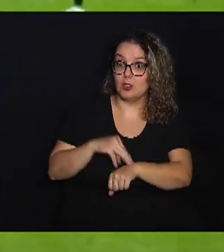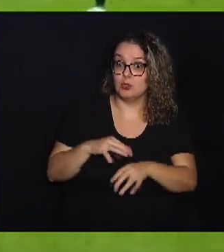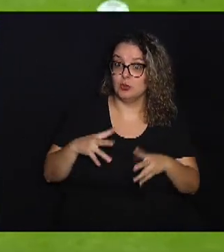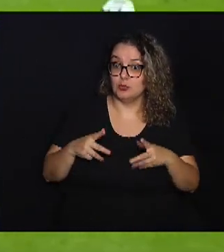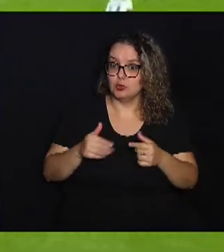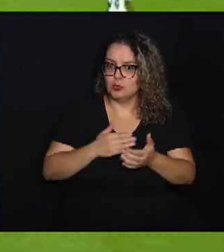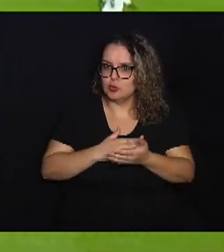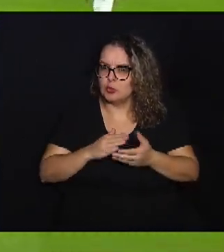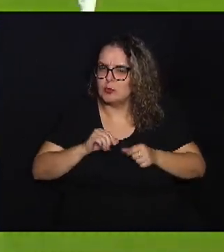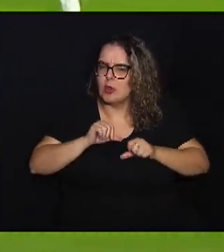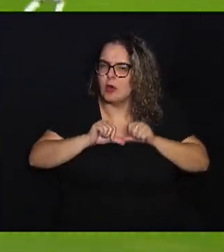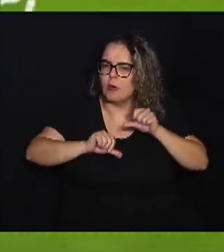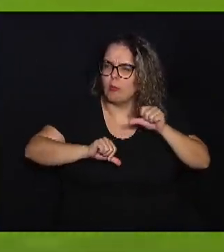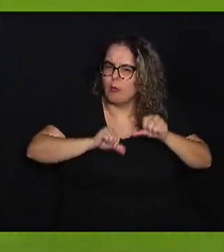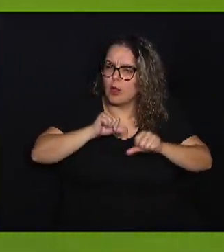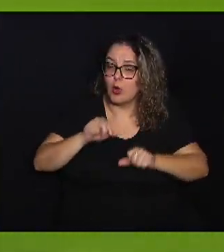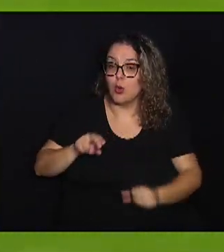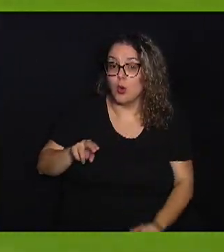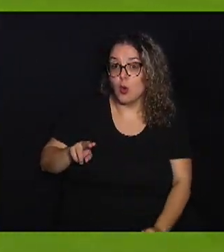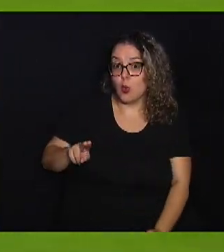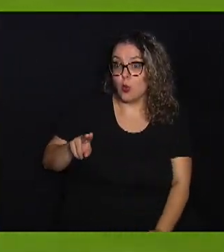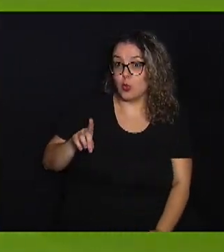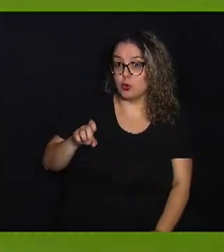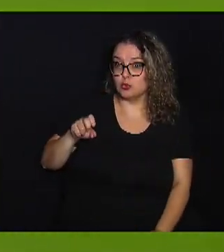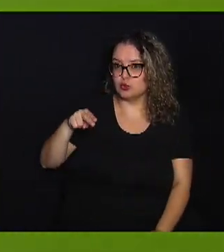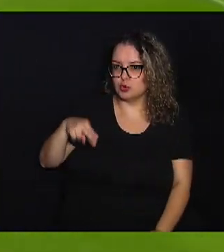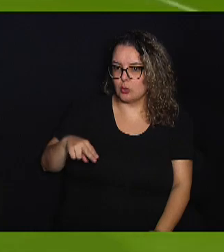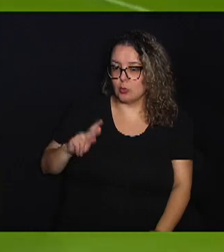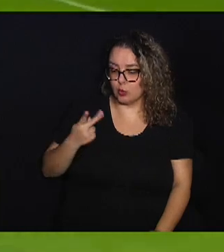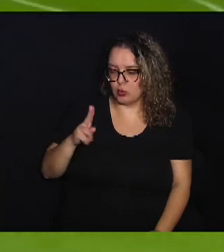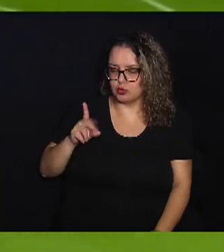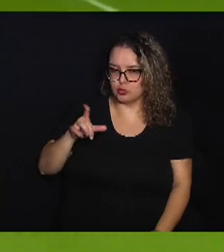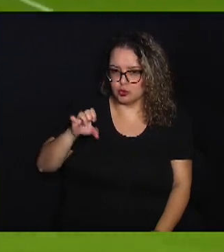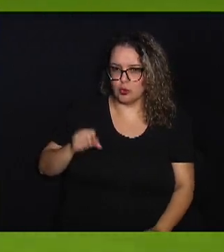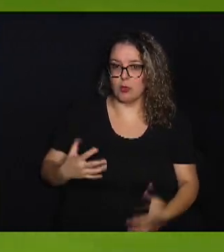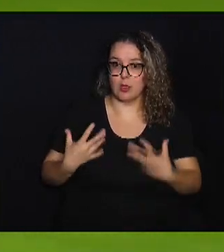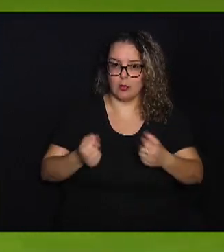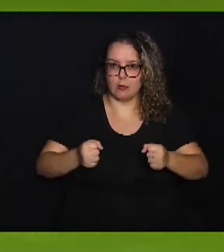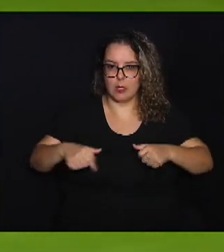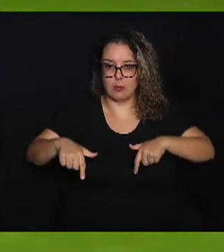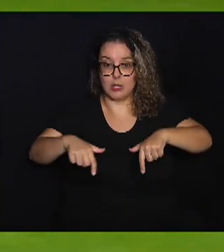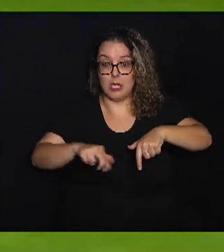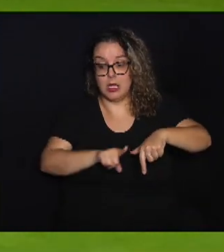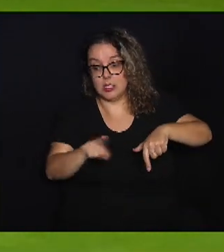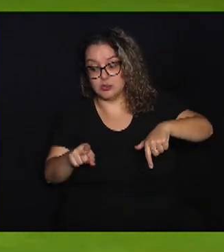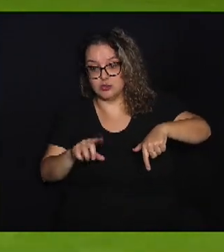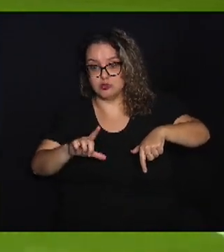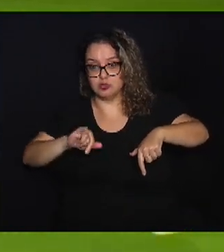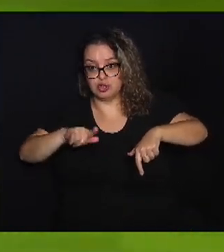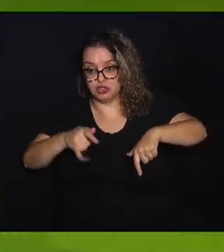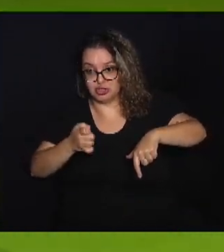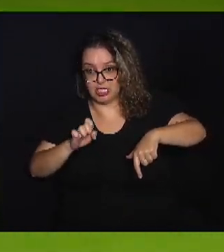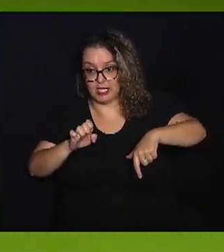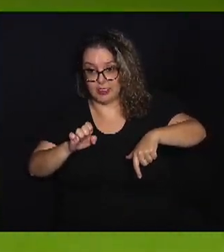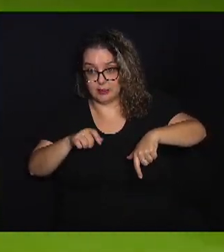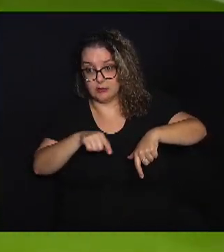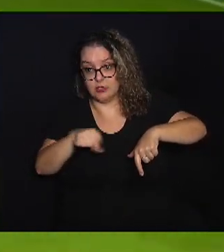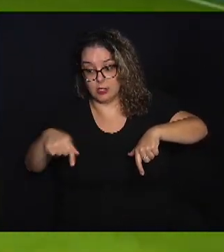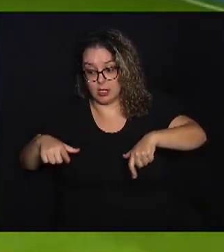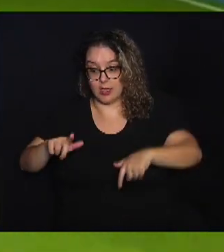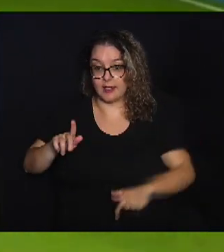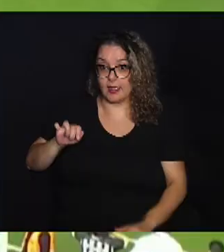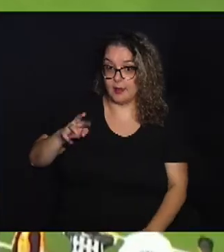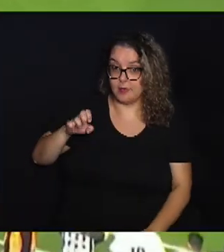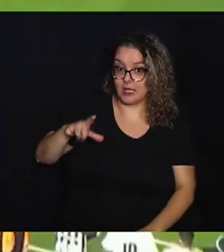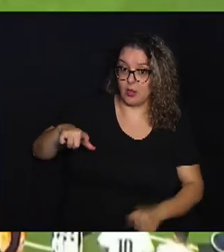tudo começou a mudar. Hudson recuperou a bola, lançou o Gé, que dominou já tocando. Gabriel